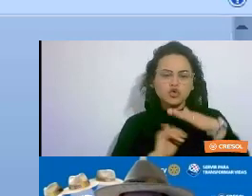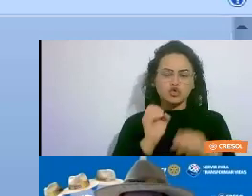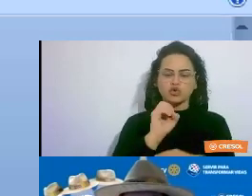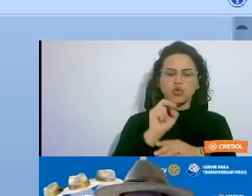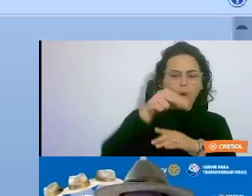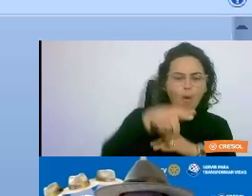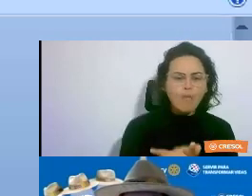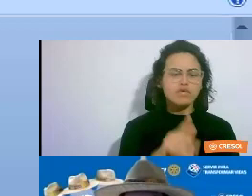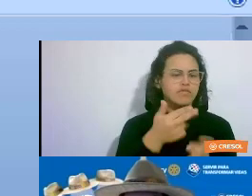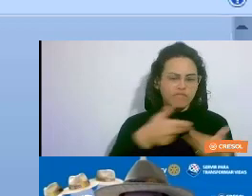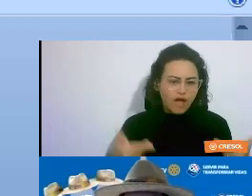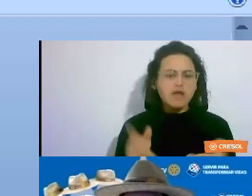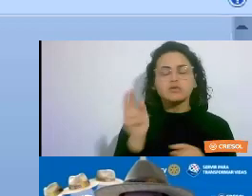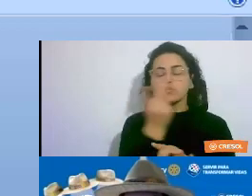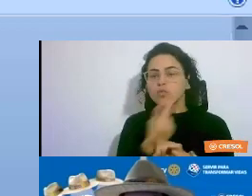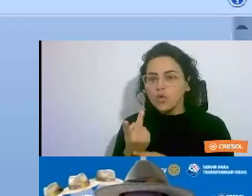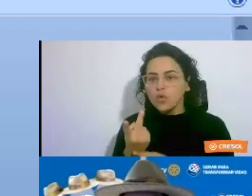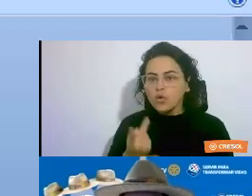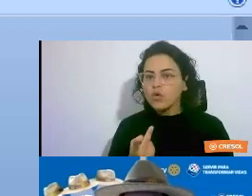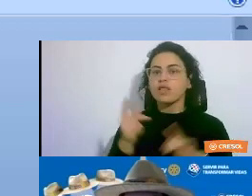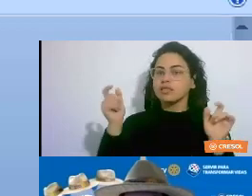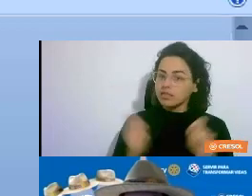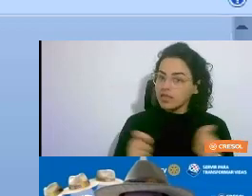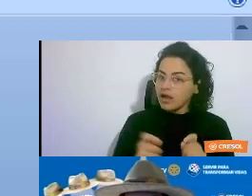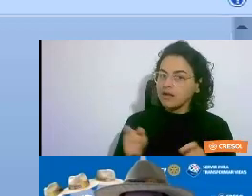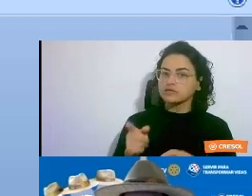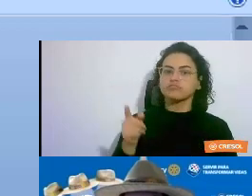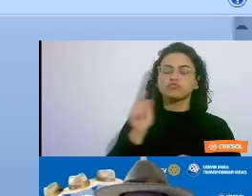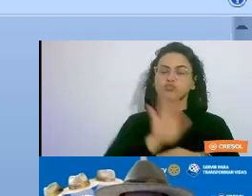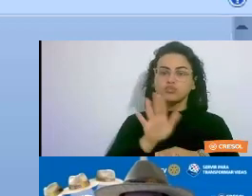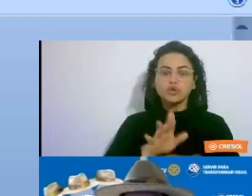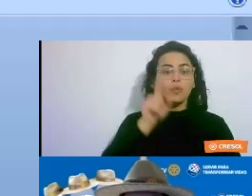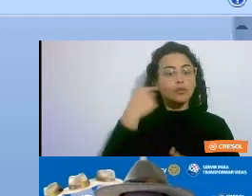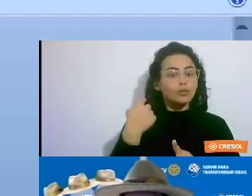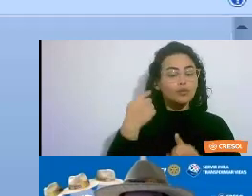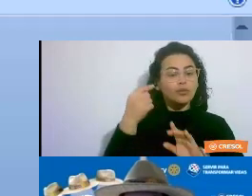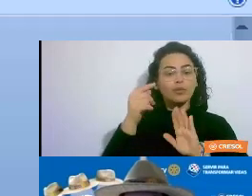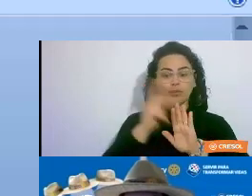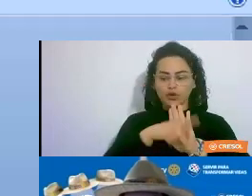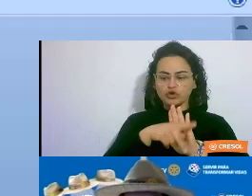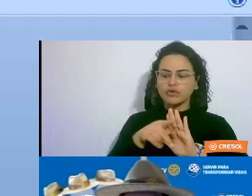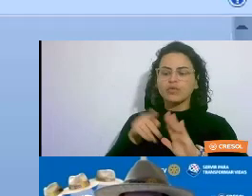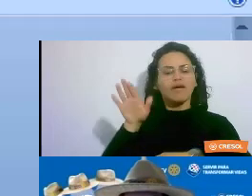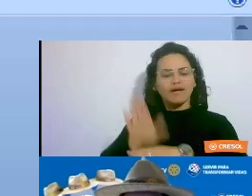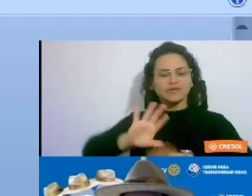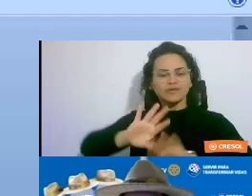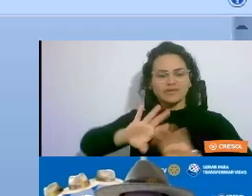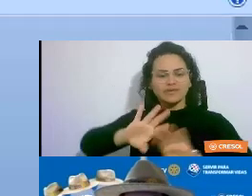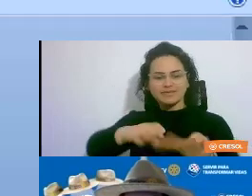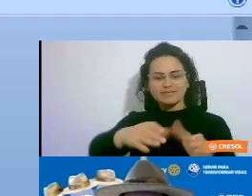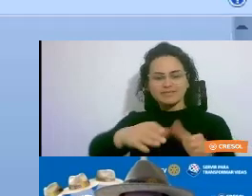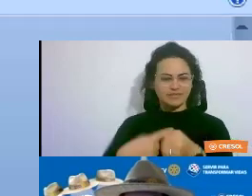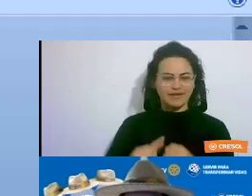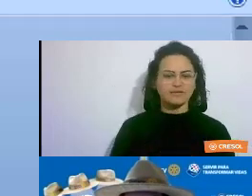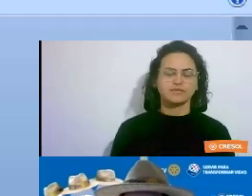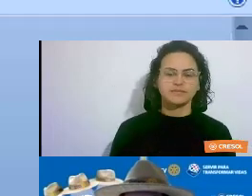que realmente tenham todo o seu trabalho voltado para a comunidade. Tá? Então, hoje,